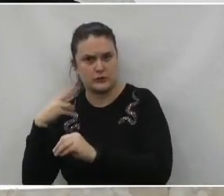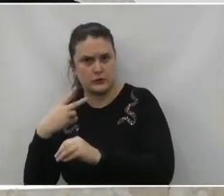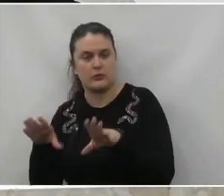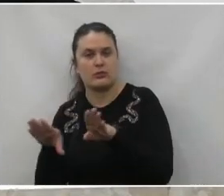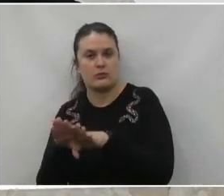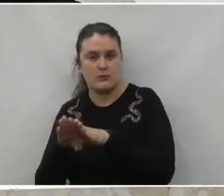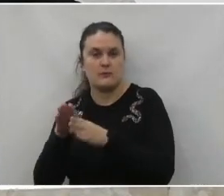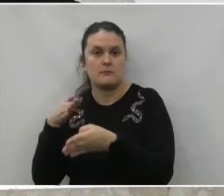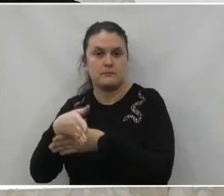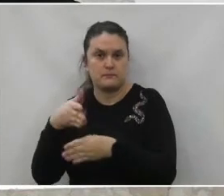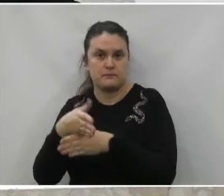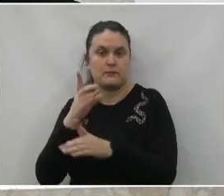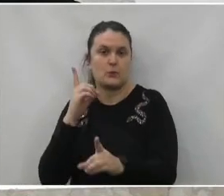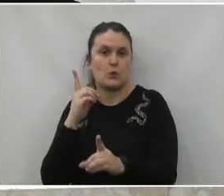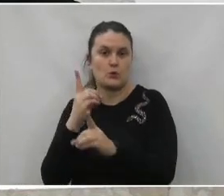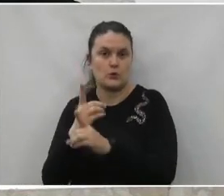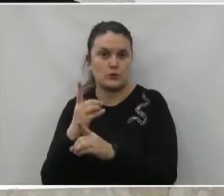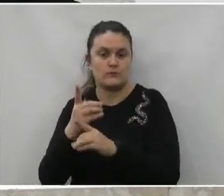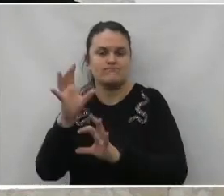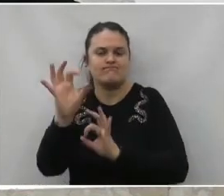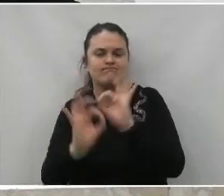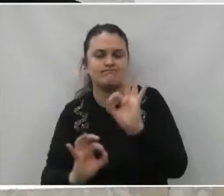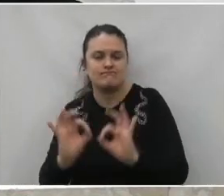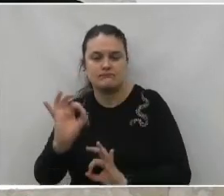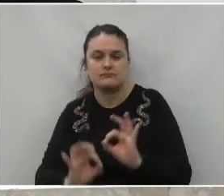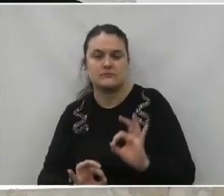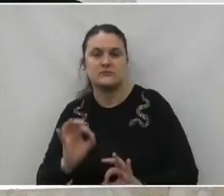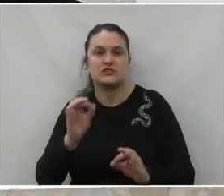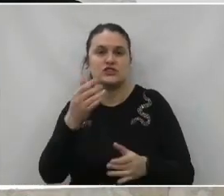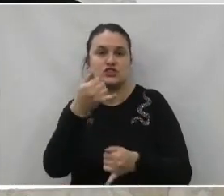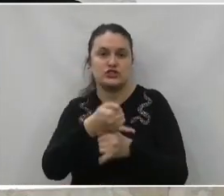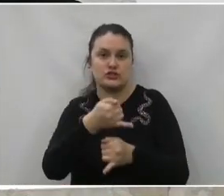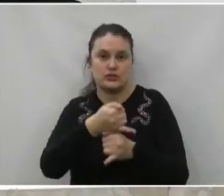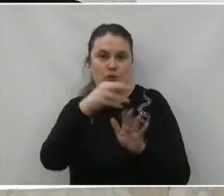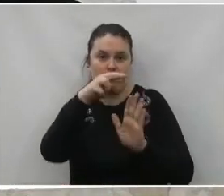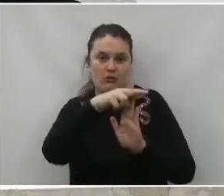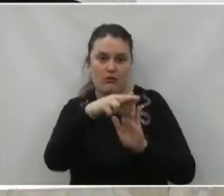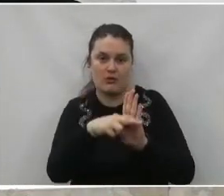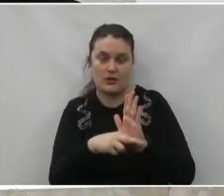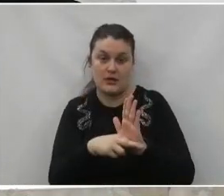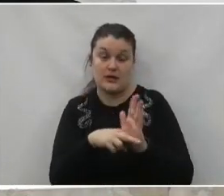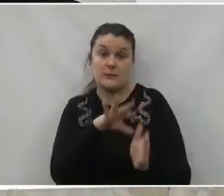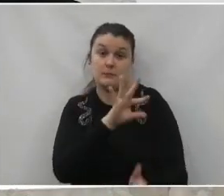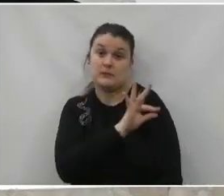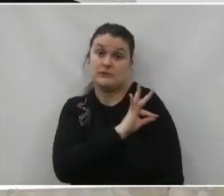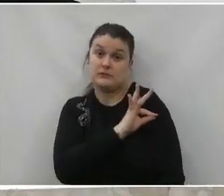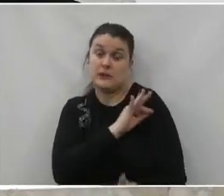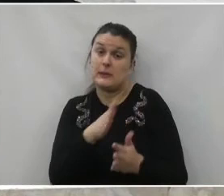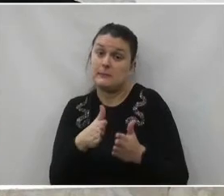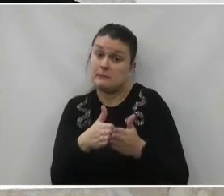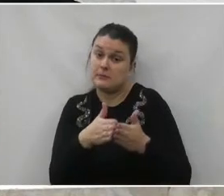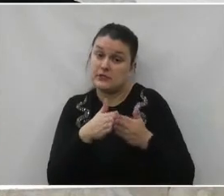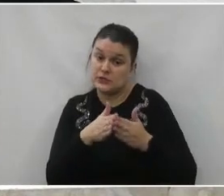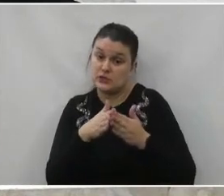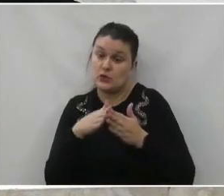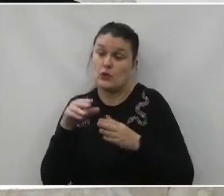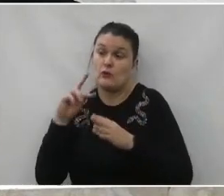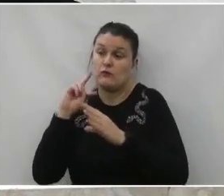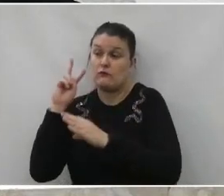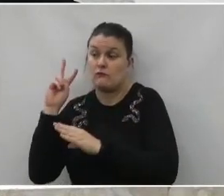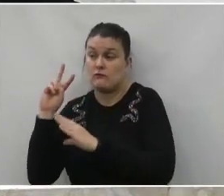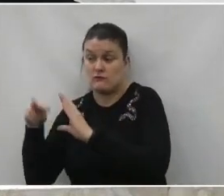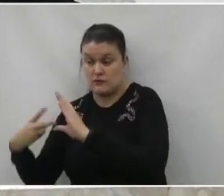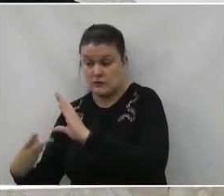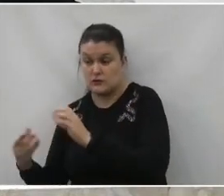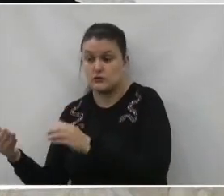Em pauta, a elaboração do plano diretor. Santinho pediu a participação do Legislativo na elaboração do